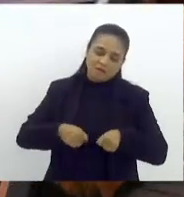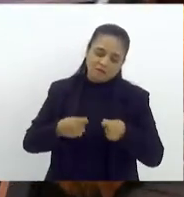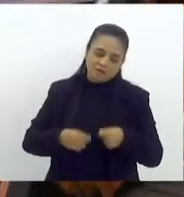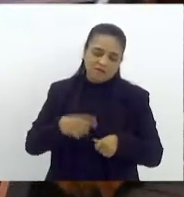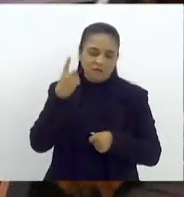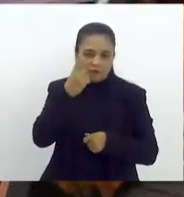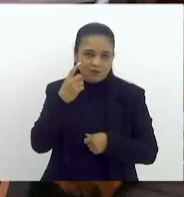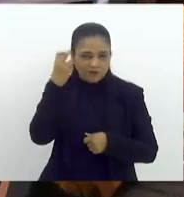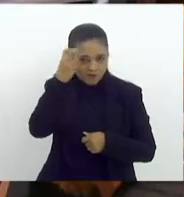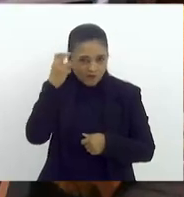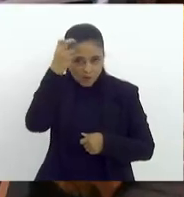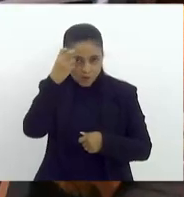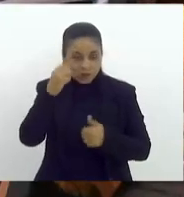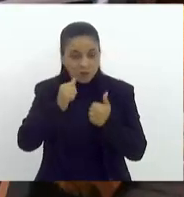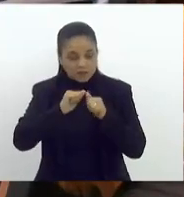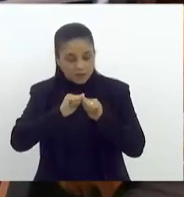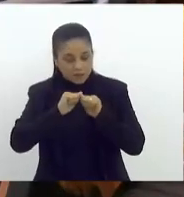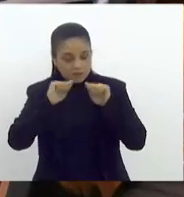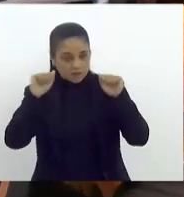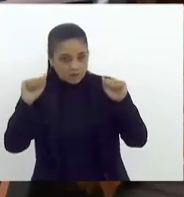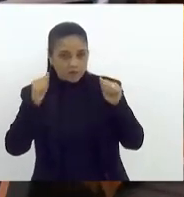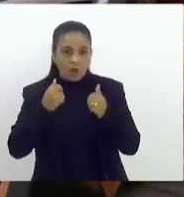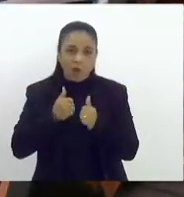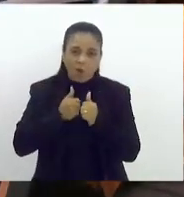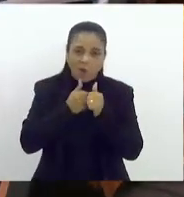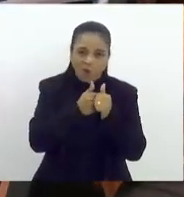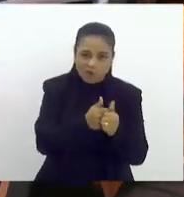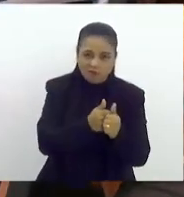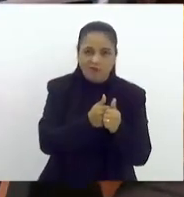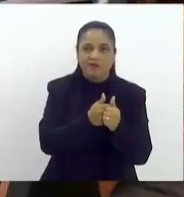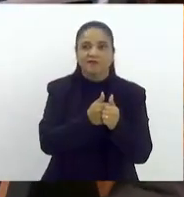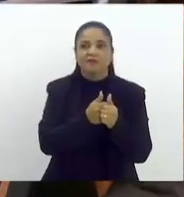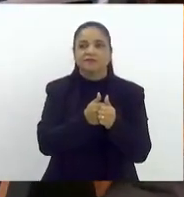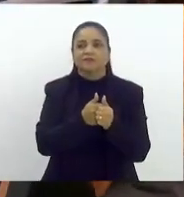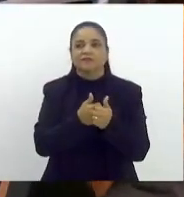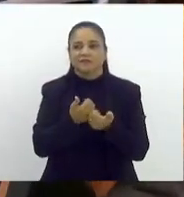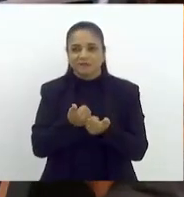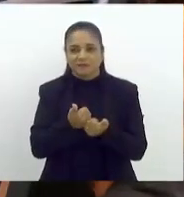só que a assessoria dela vai continuar daqui acompanhando família